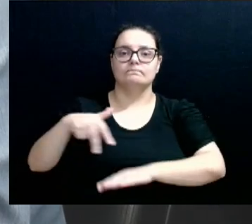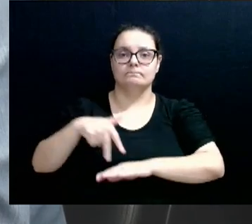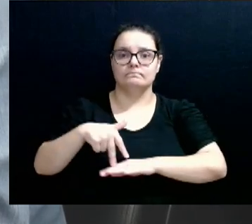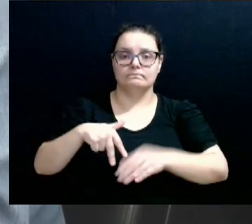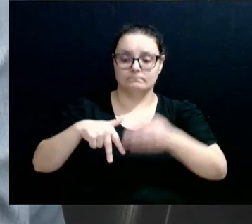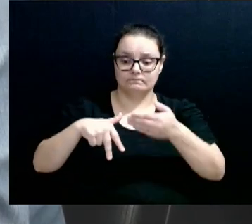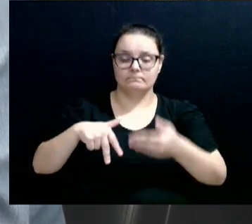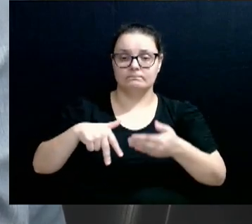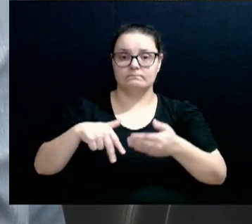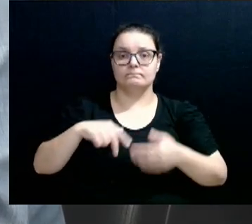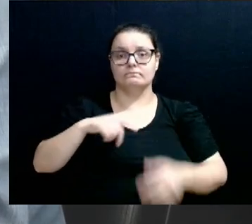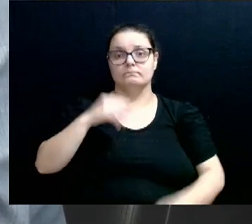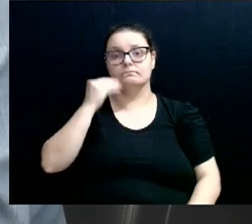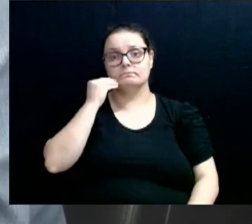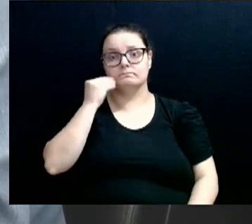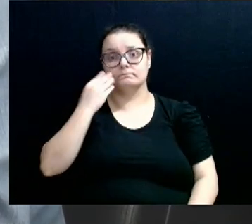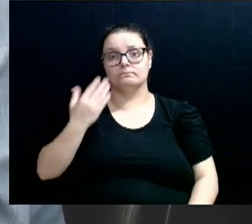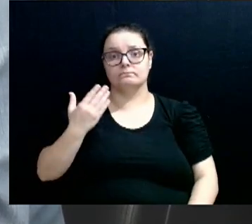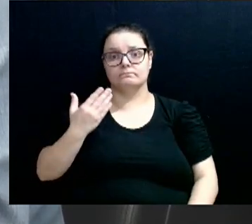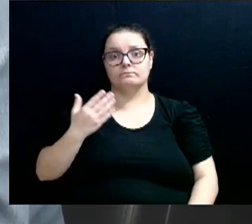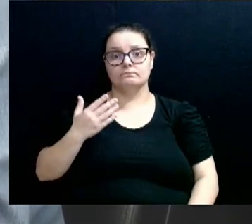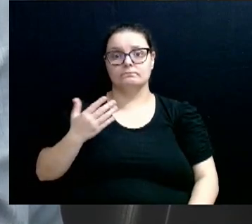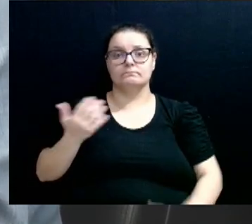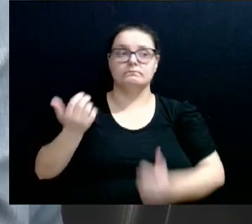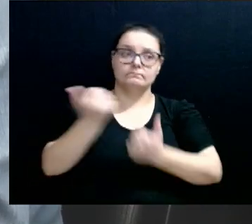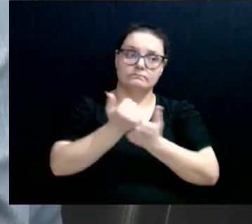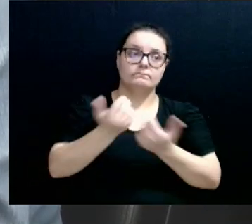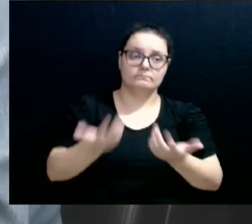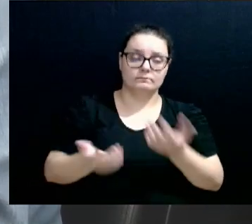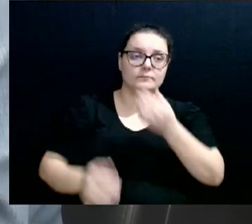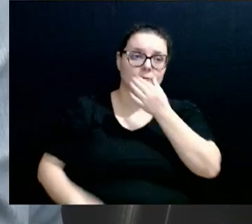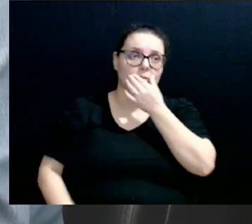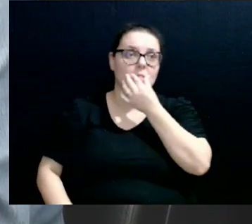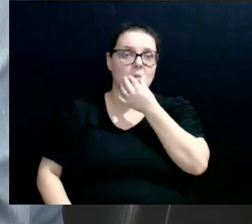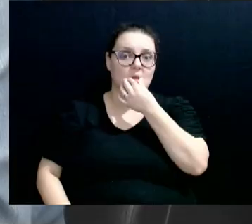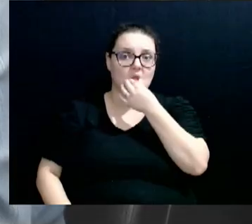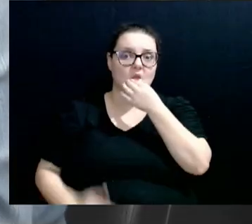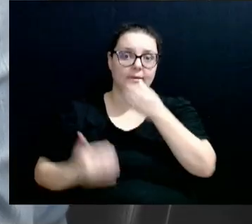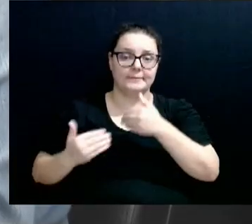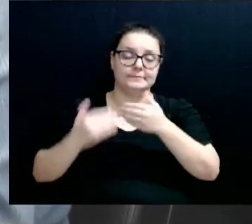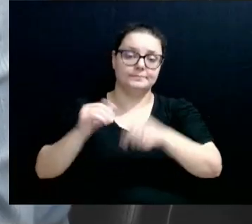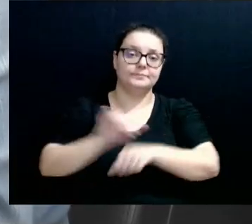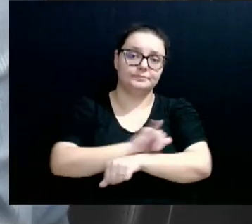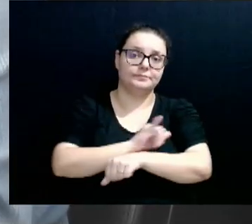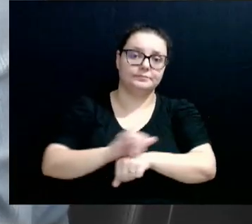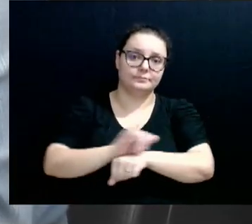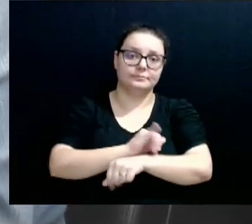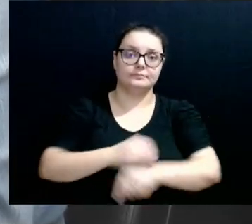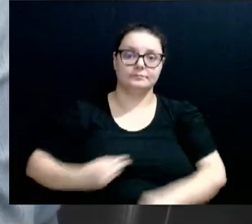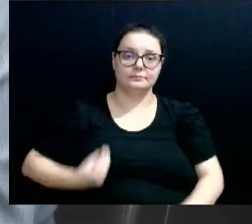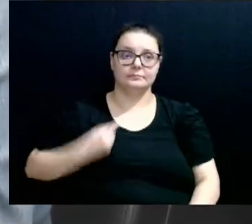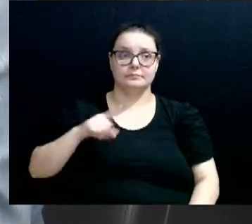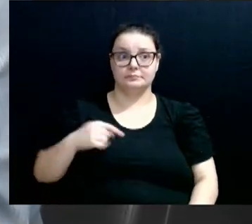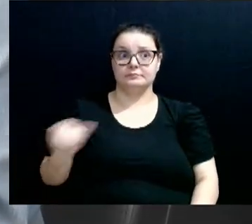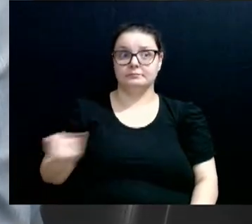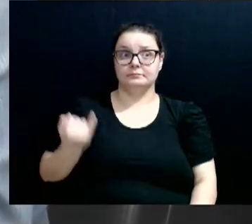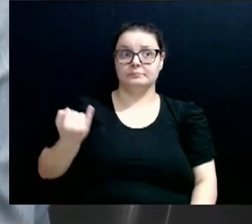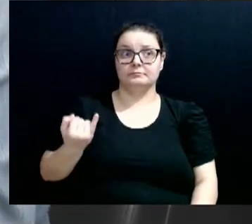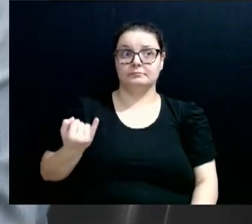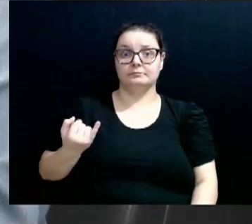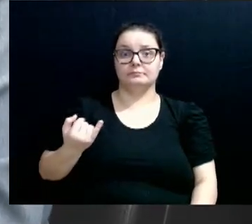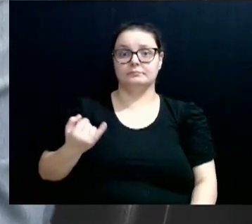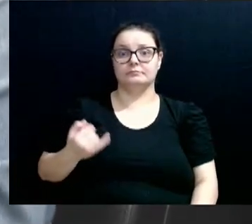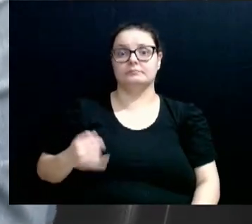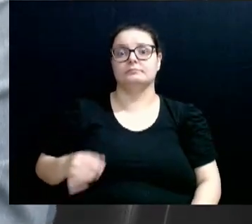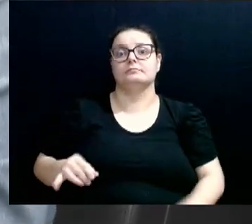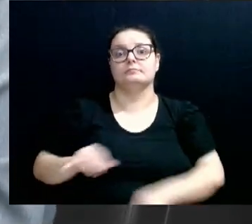compensar isso, e é algo que a gente vai desenvolvendo estratégias, né, com a sobrevivência. É interessante que você vai desenvolvendo estratégias sem saber que é isso que está